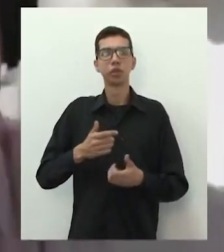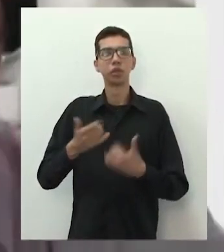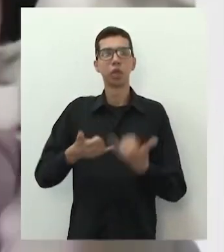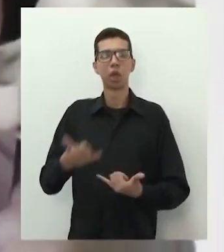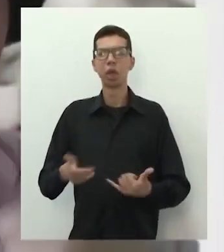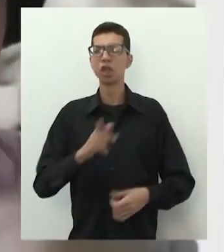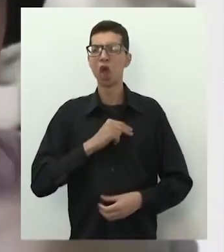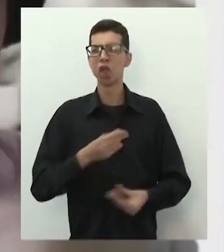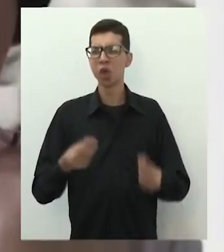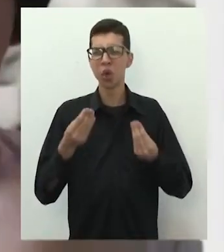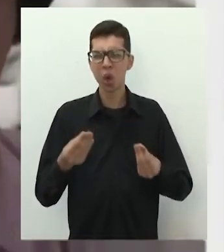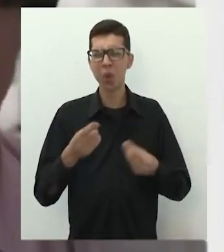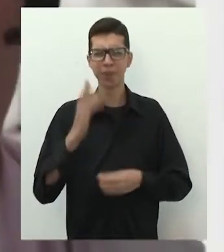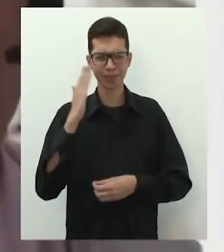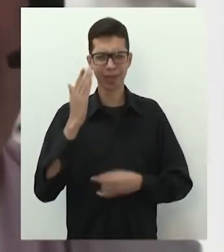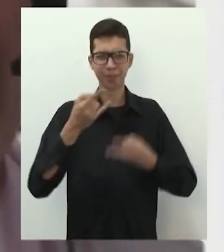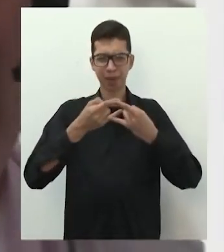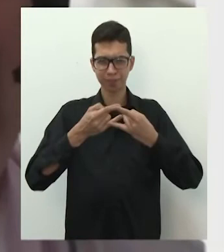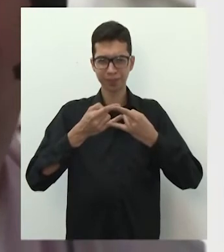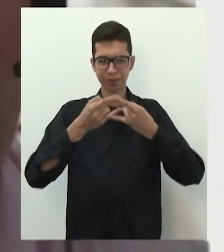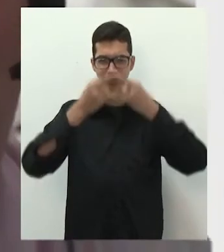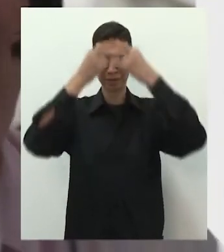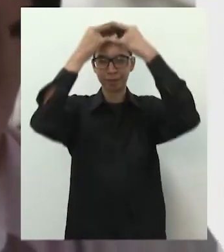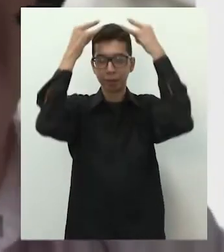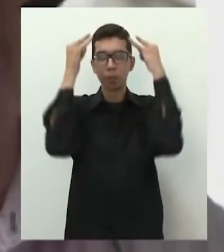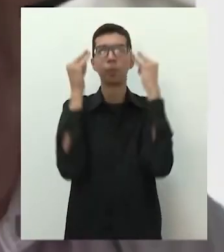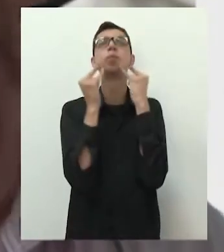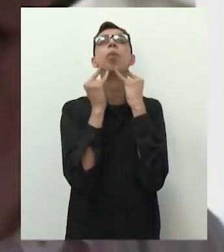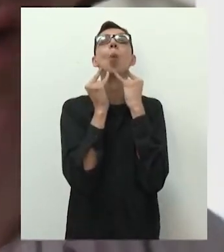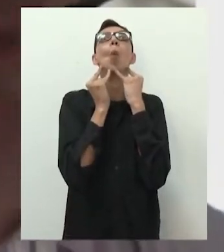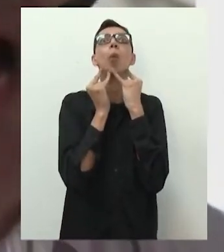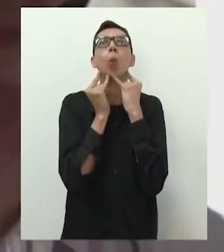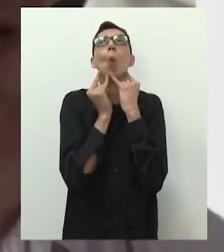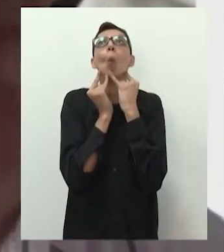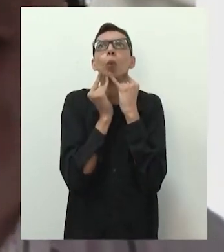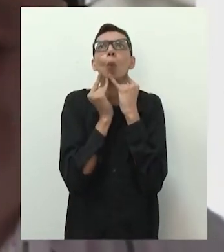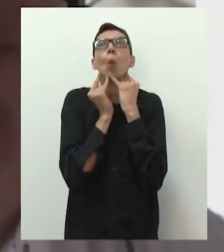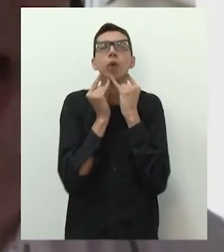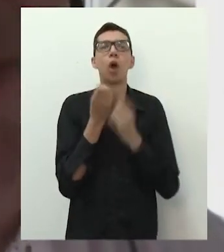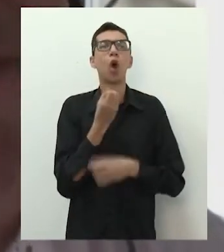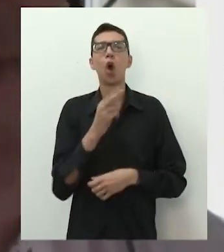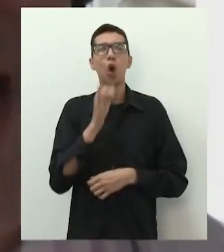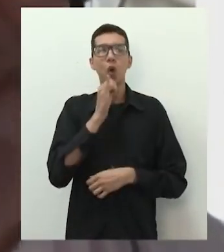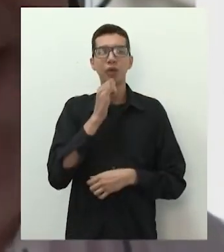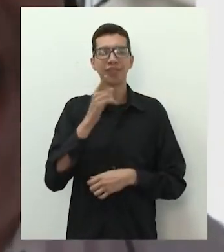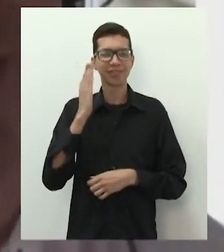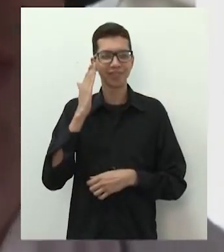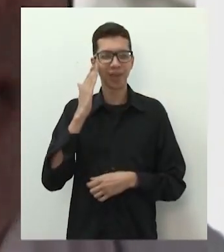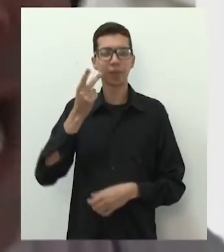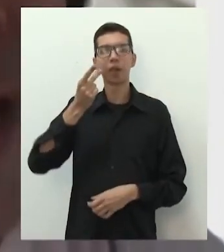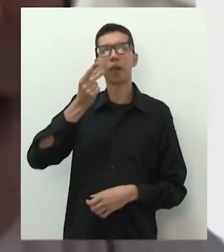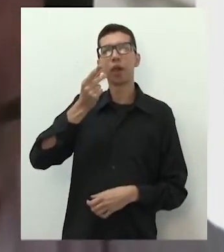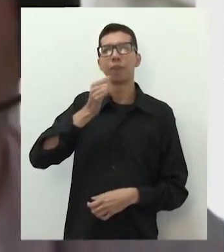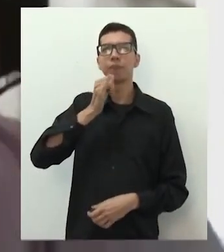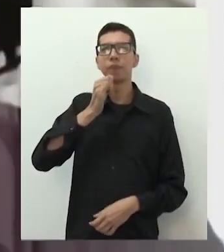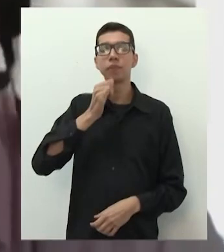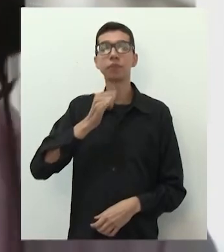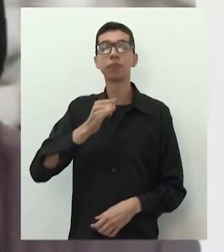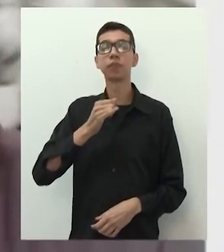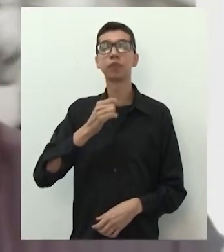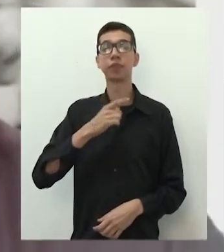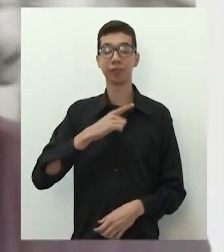anos hoje tem isso. Tem isso entendendo como habitual, como comum, como normal. Então isso é